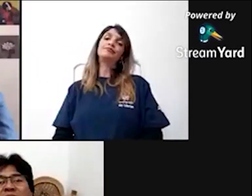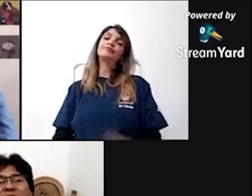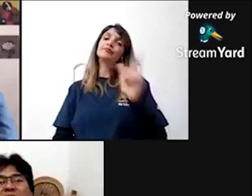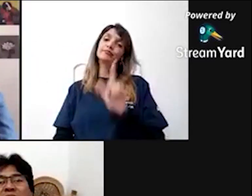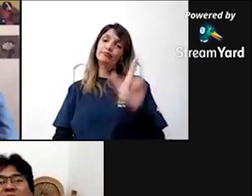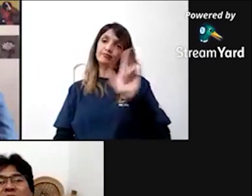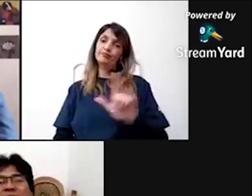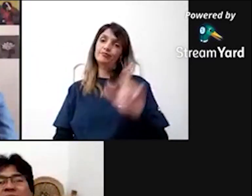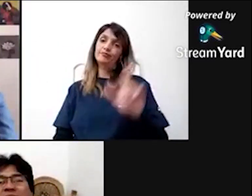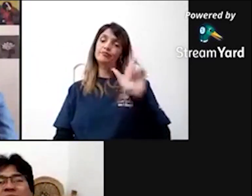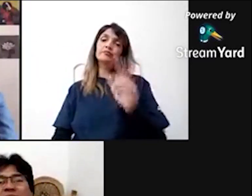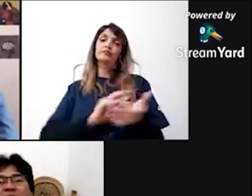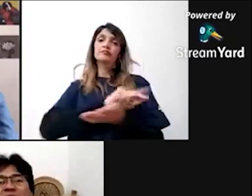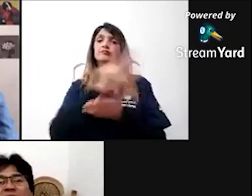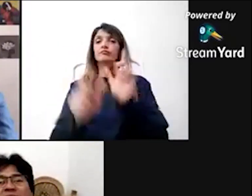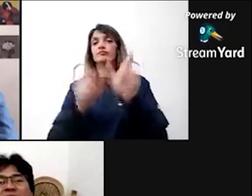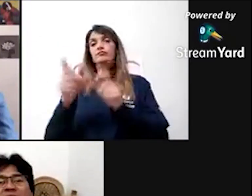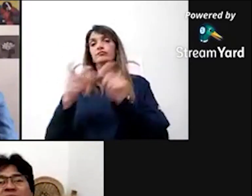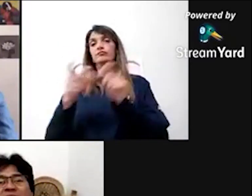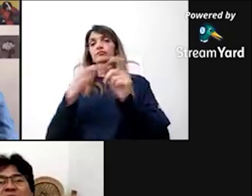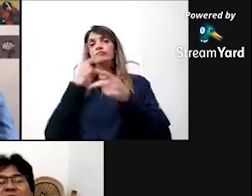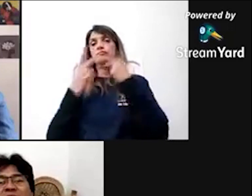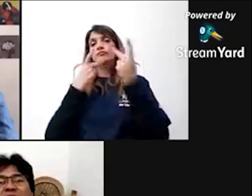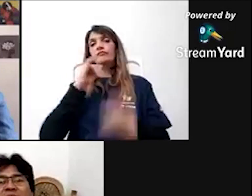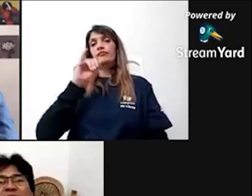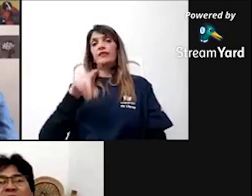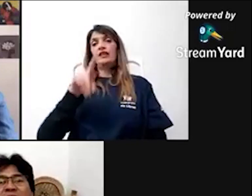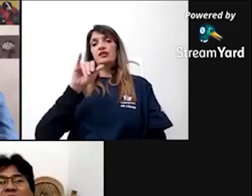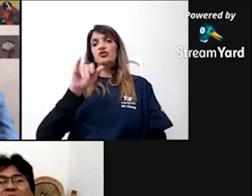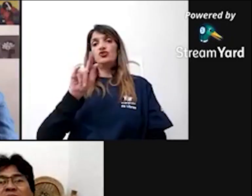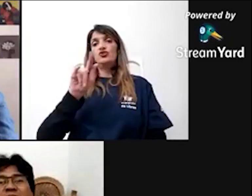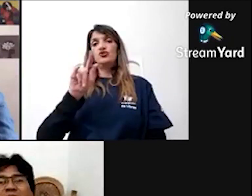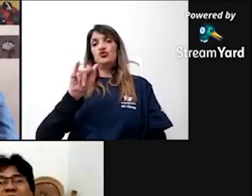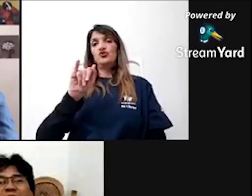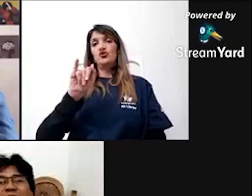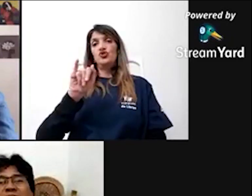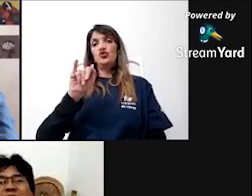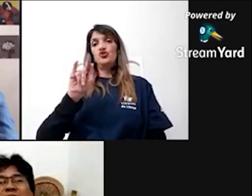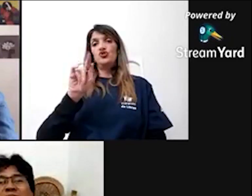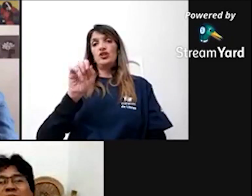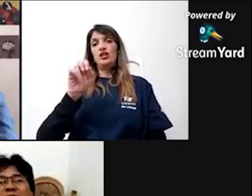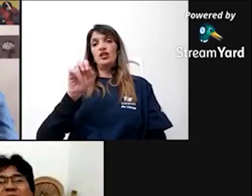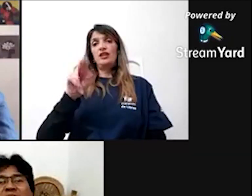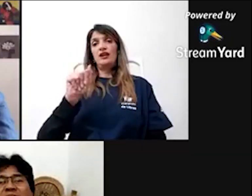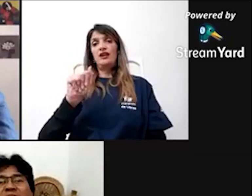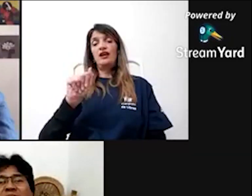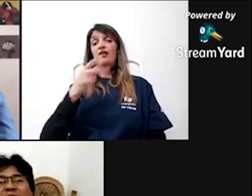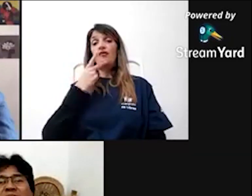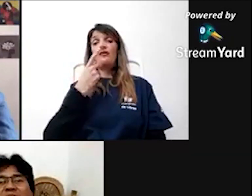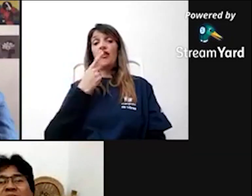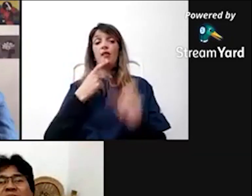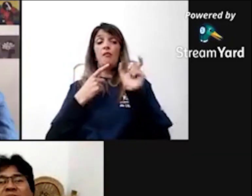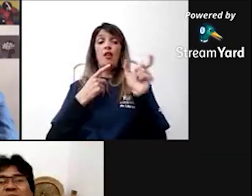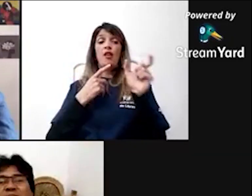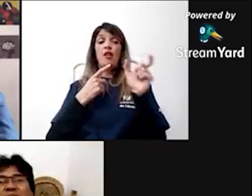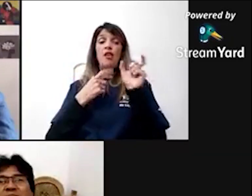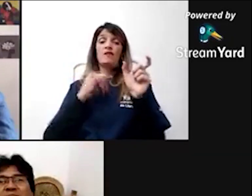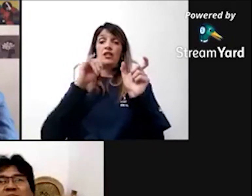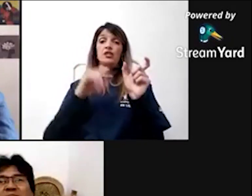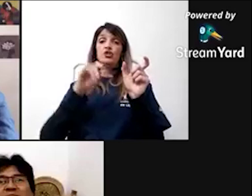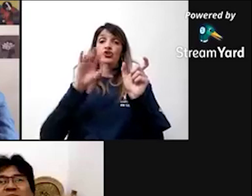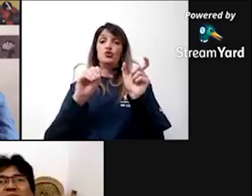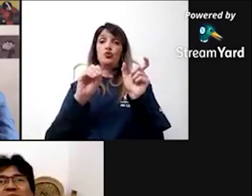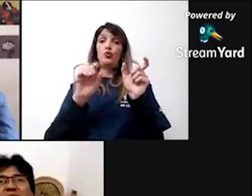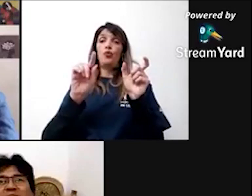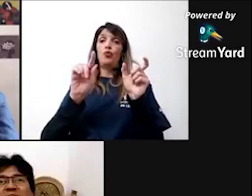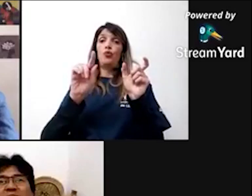ouvir indígenas se dizendo índios, Tem muita gente que diz, ah, eu sou índio Guarani. Tudo